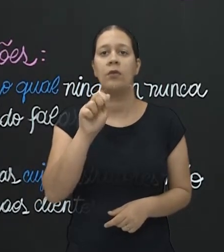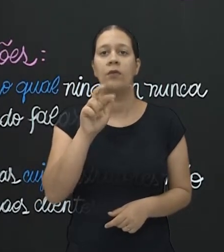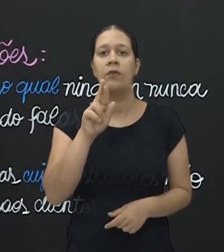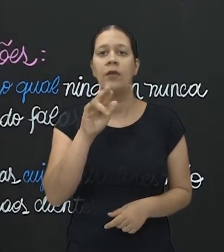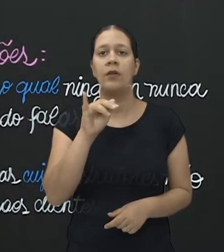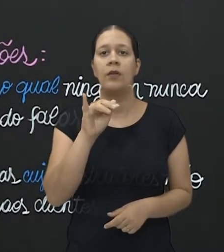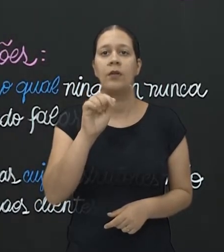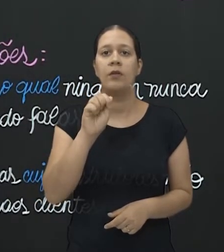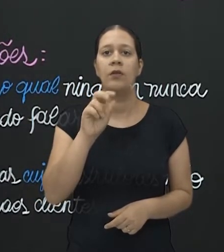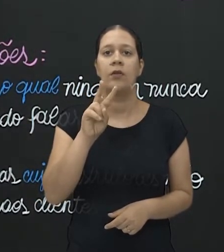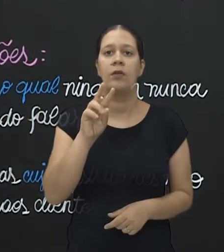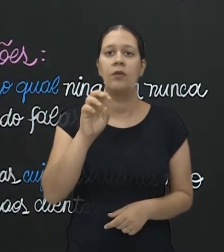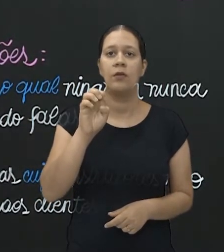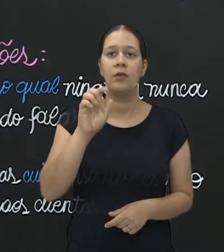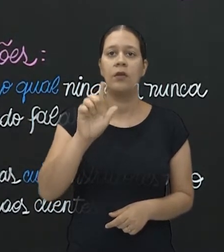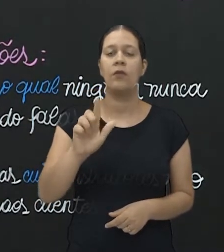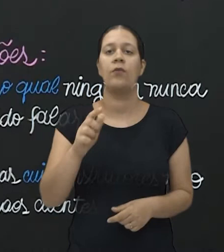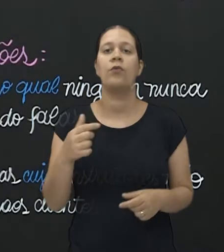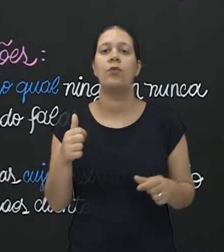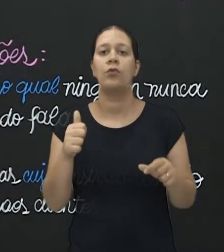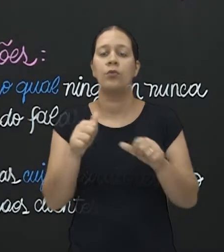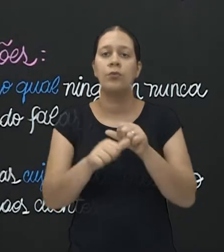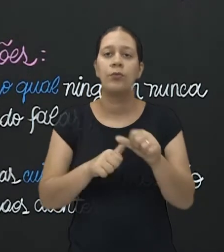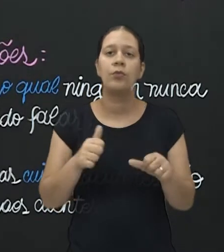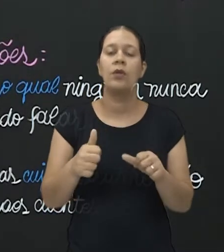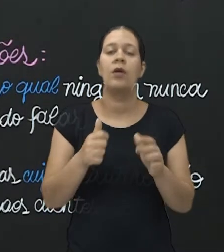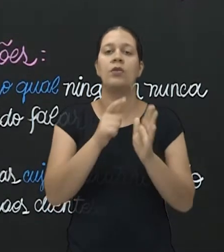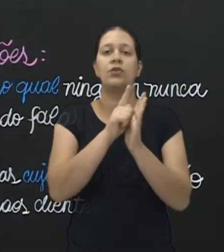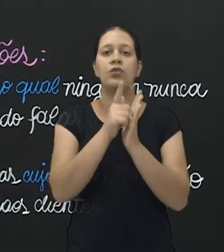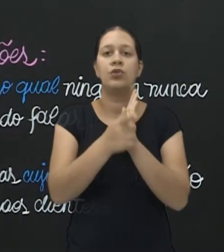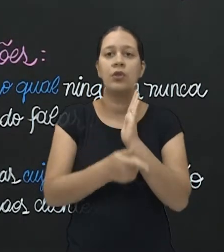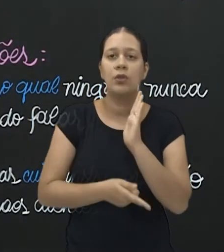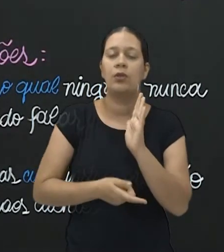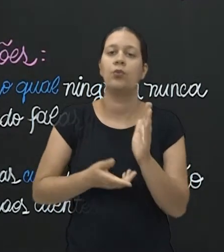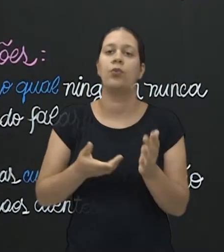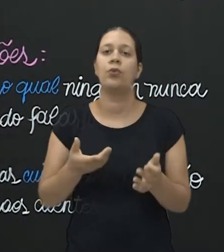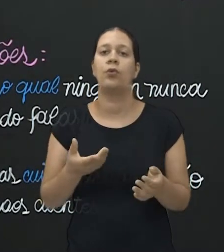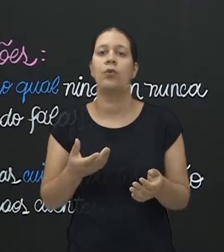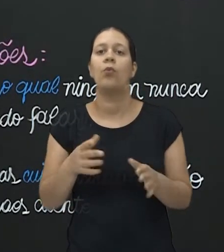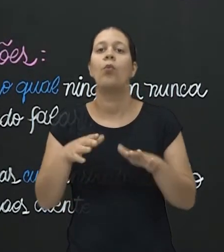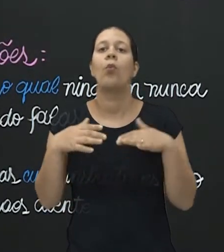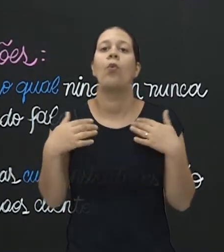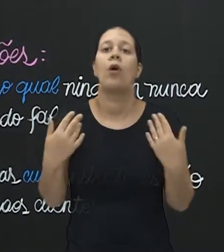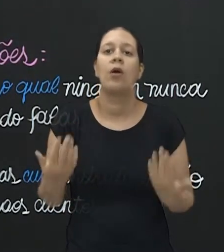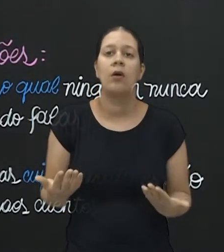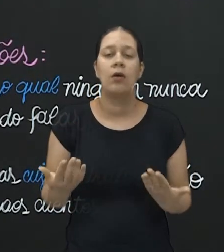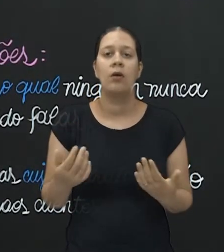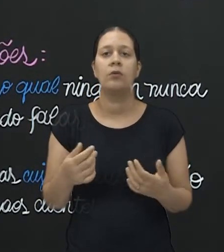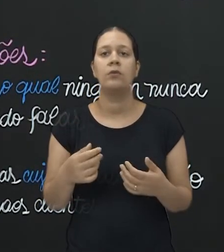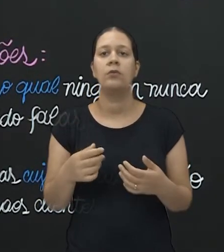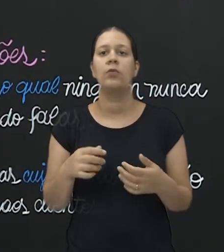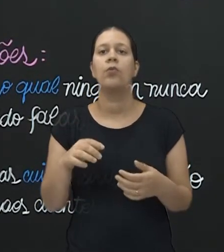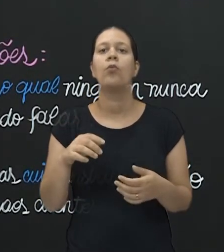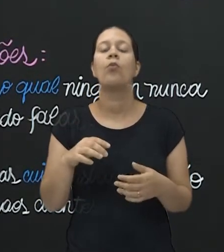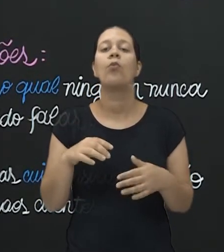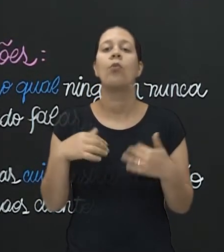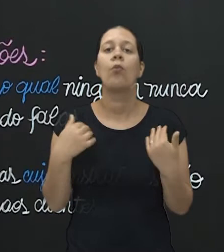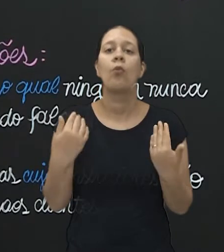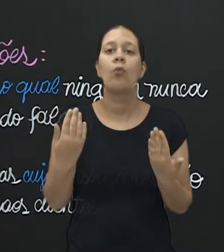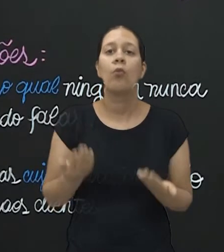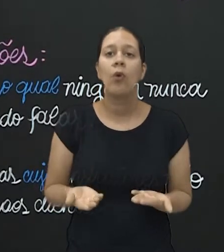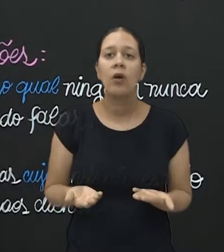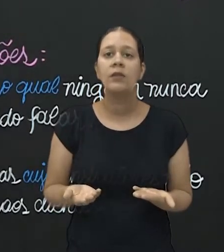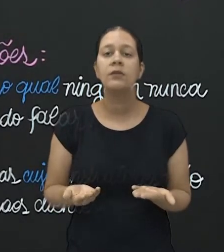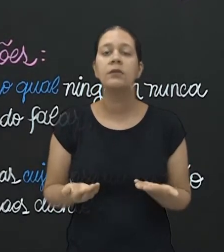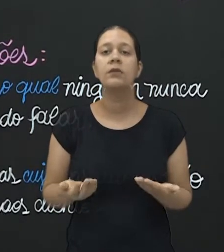podem sofrer algum tipo de alteração, de gênero, de número. Nós temos, por exemplo, o qual, os quais, a qual,